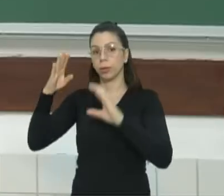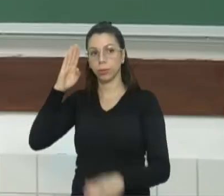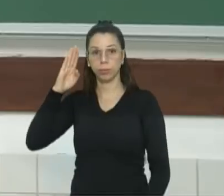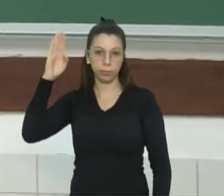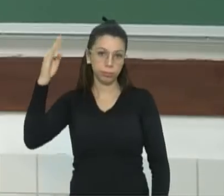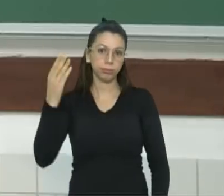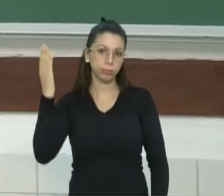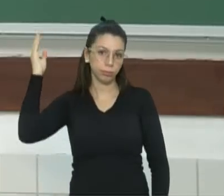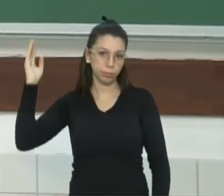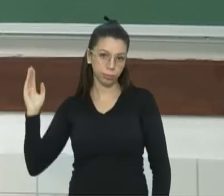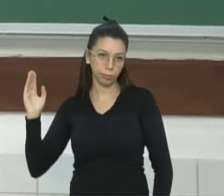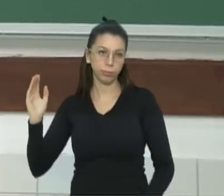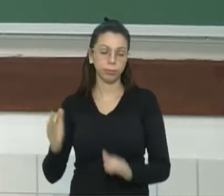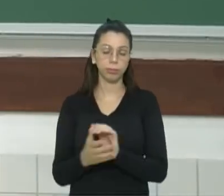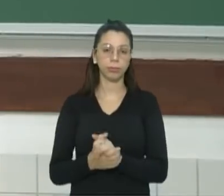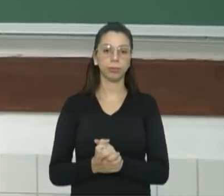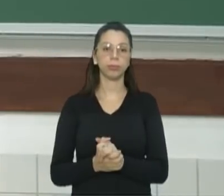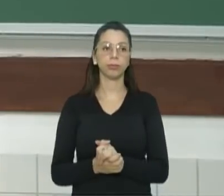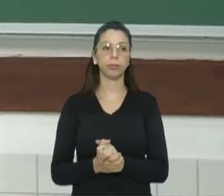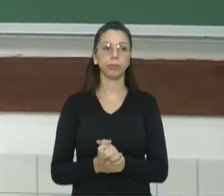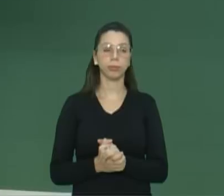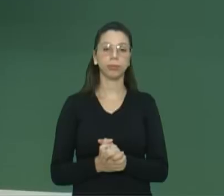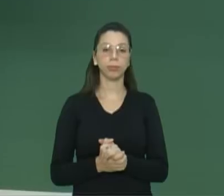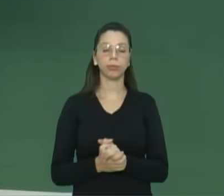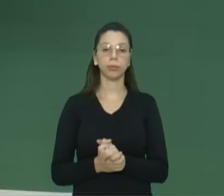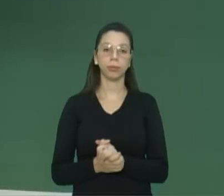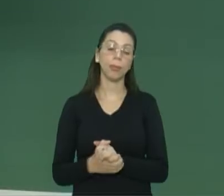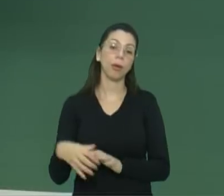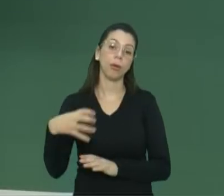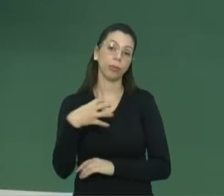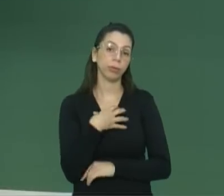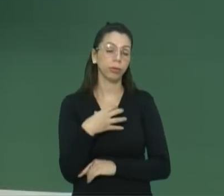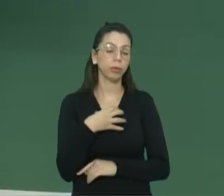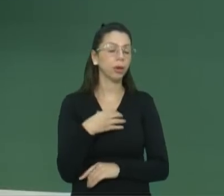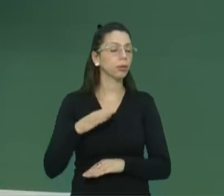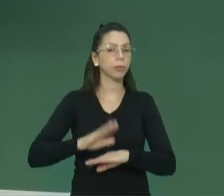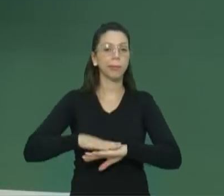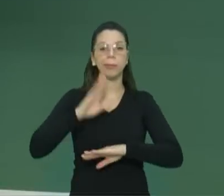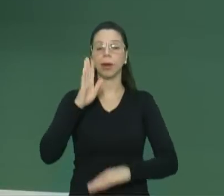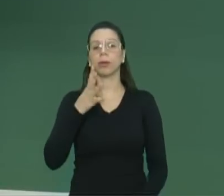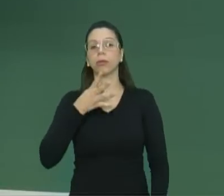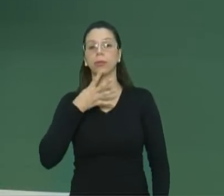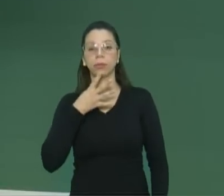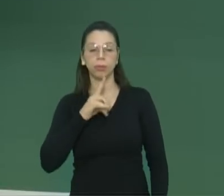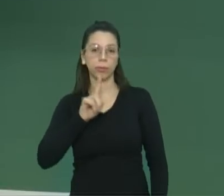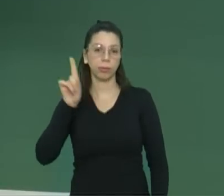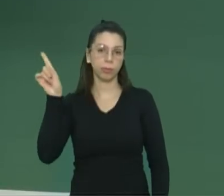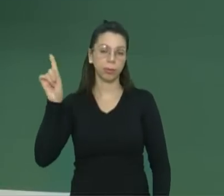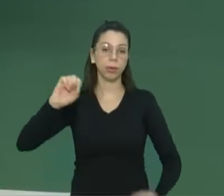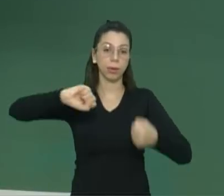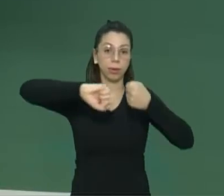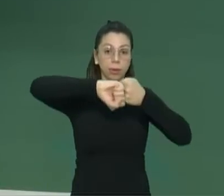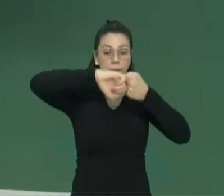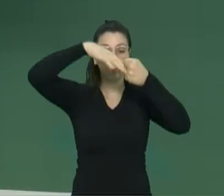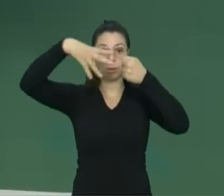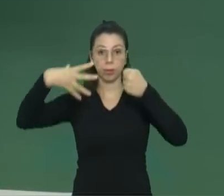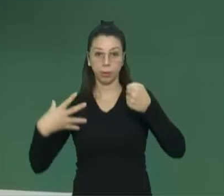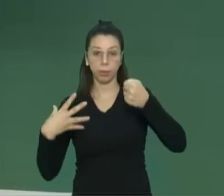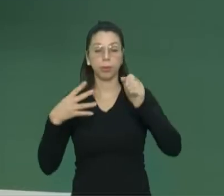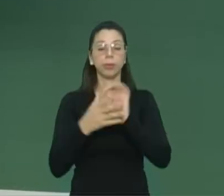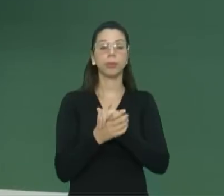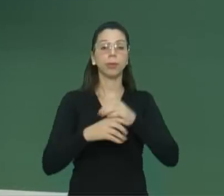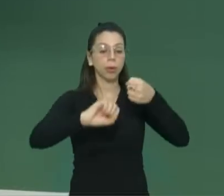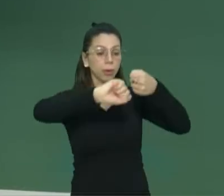principal. Em última instância, a forma que nós talvez mais conheçamos nesse momento é a democracia,